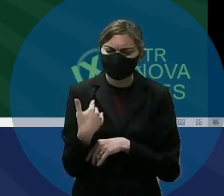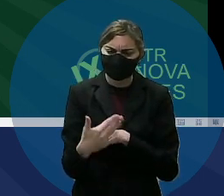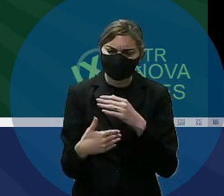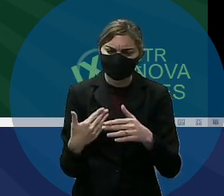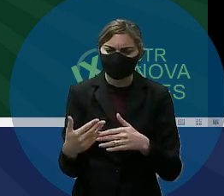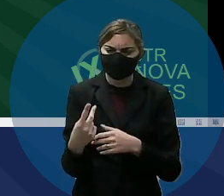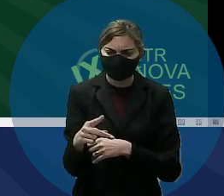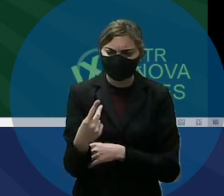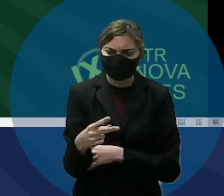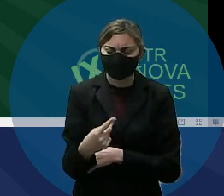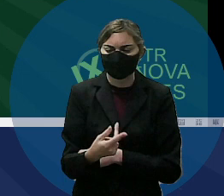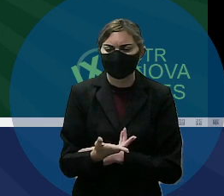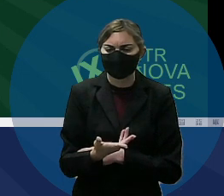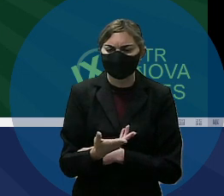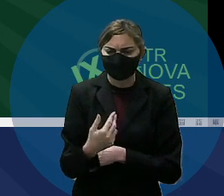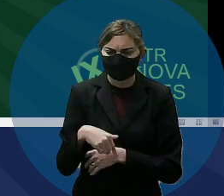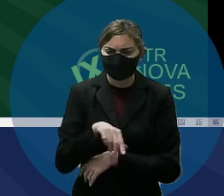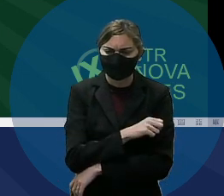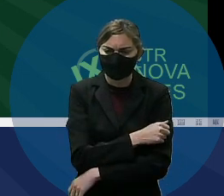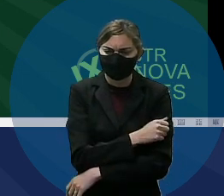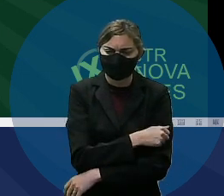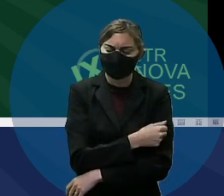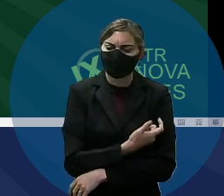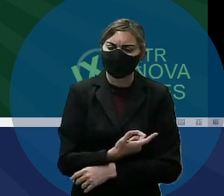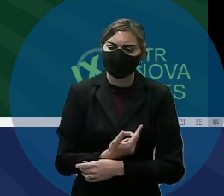elas, né? Pelos alunos. Tem mais algum?